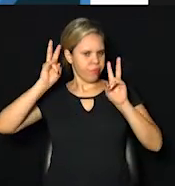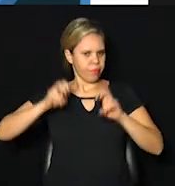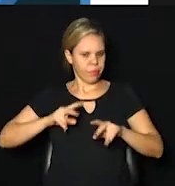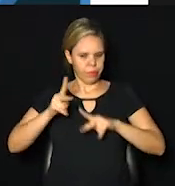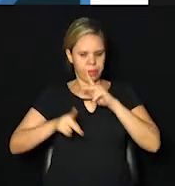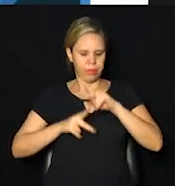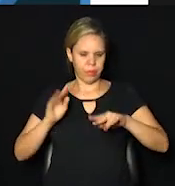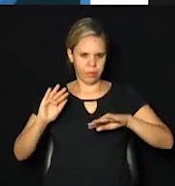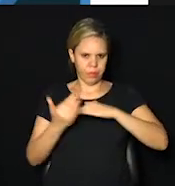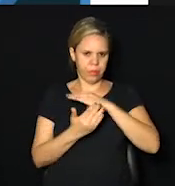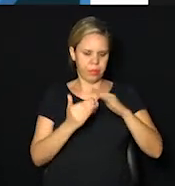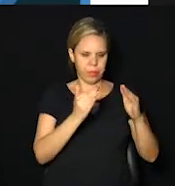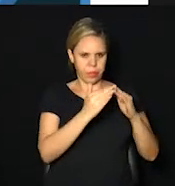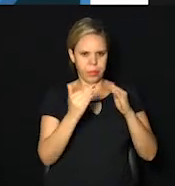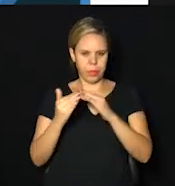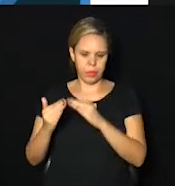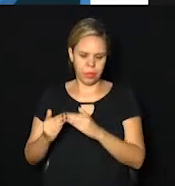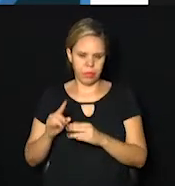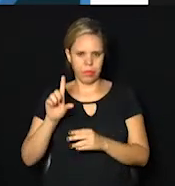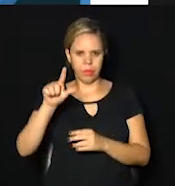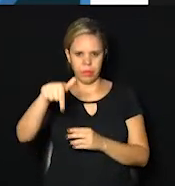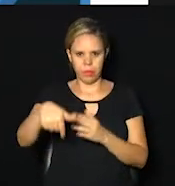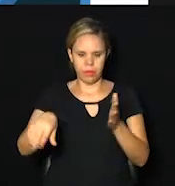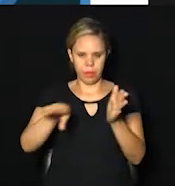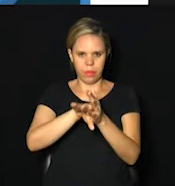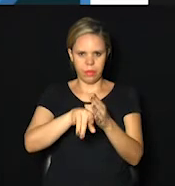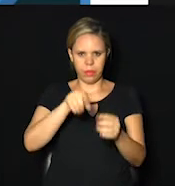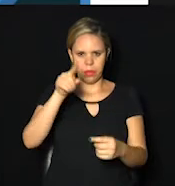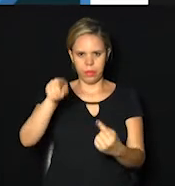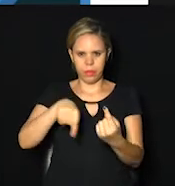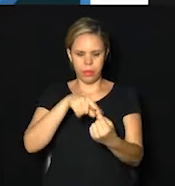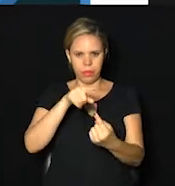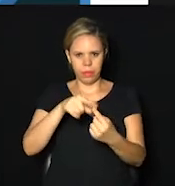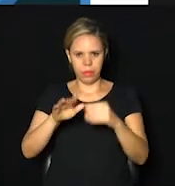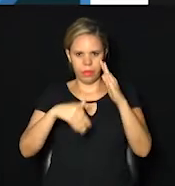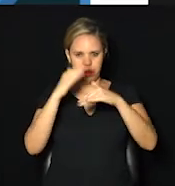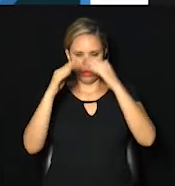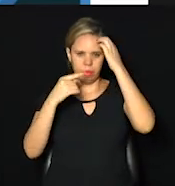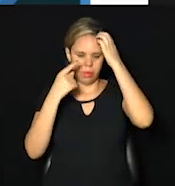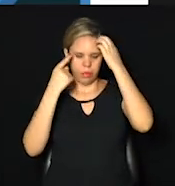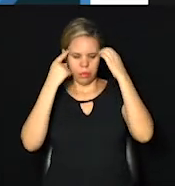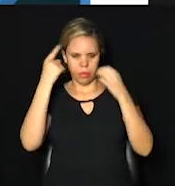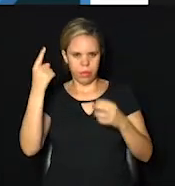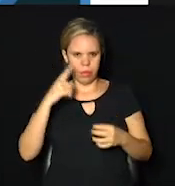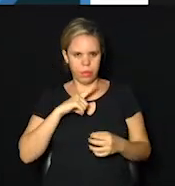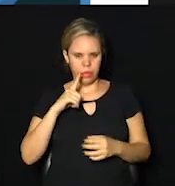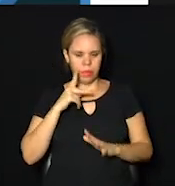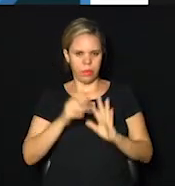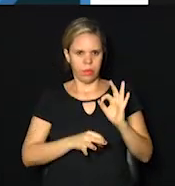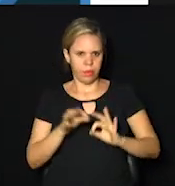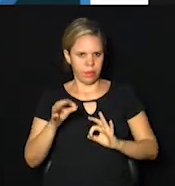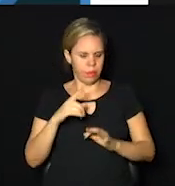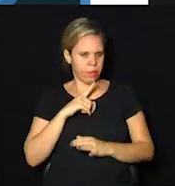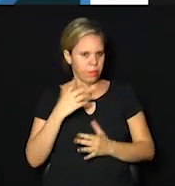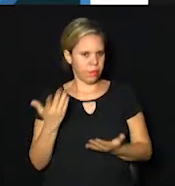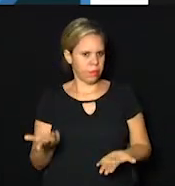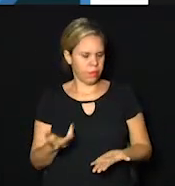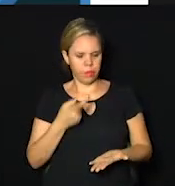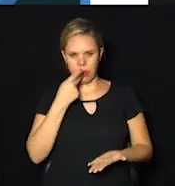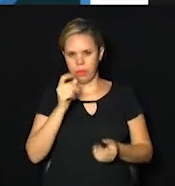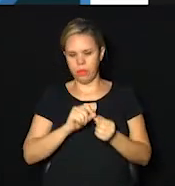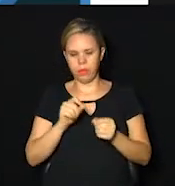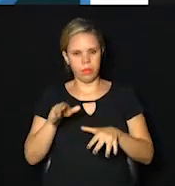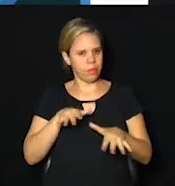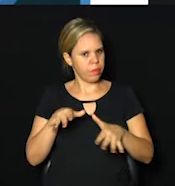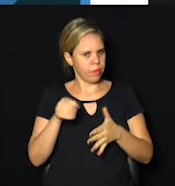moradores, para depois chegar no objeto ou naquilo que eu vou desenvolver, na ideia que eu tenho, no projeto que eu tenho, quando eu faço esse